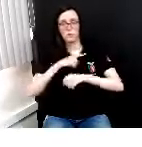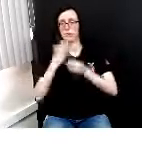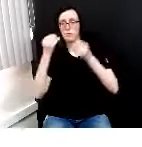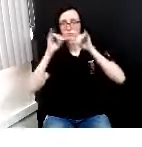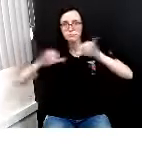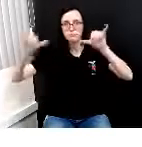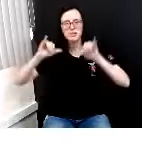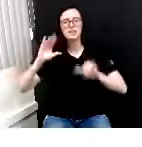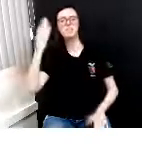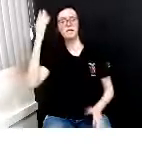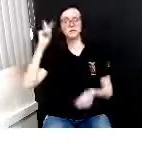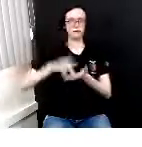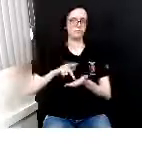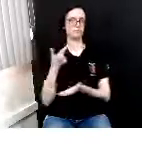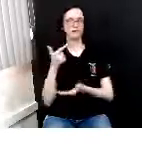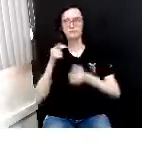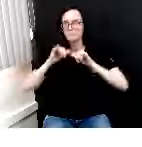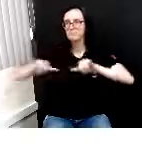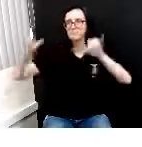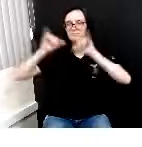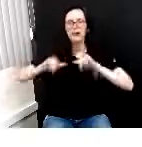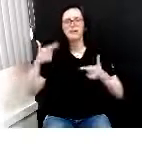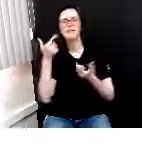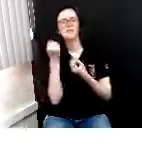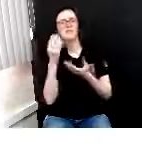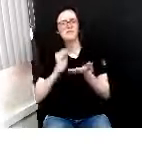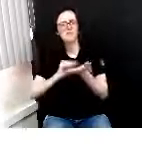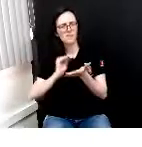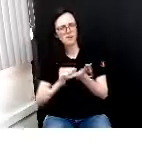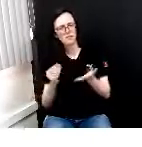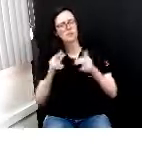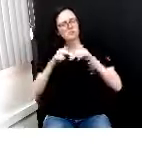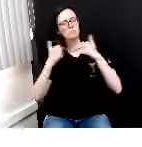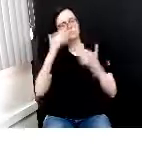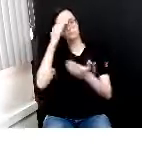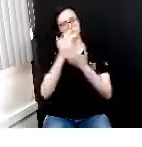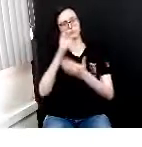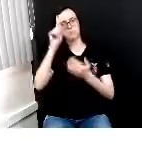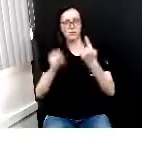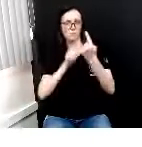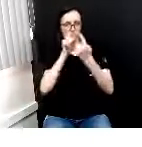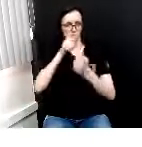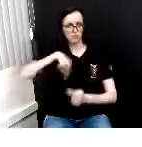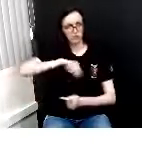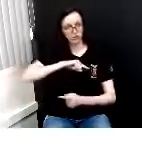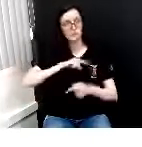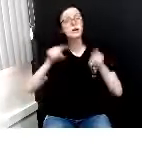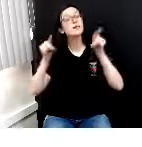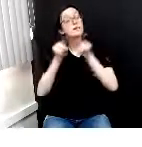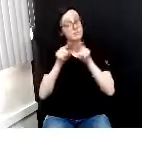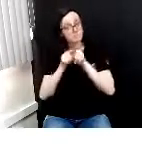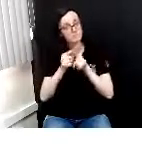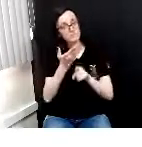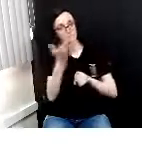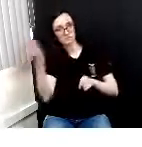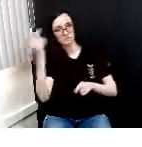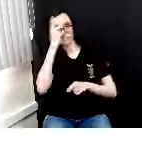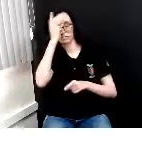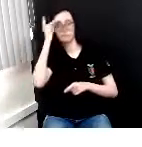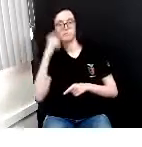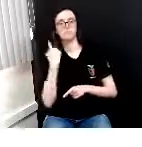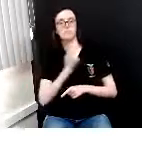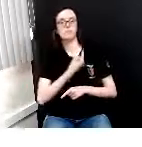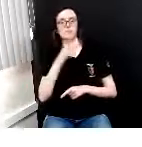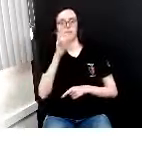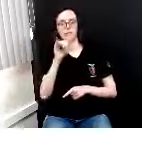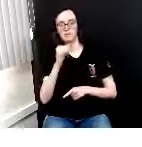news, né, tem desinformação, né, então acho que é esse o objetivo. E além disso, pessoal, a gente vai contar, né,